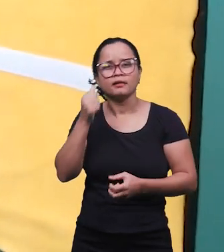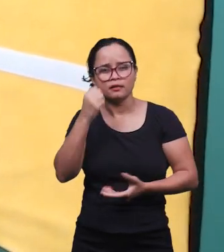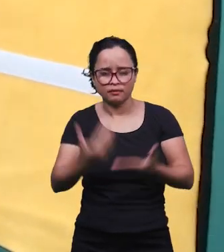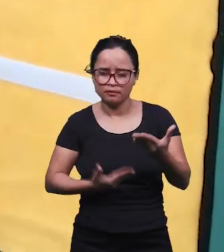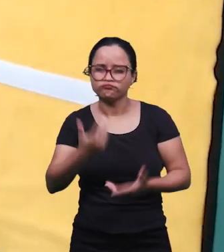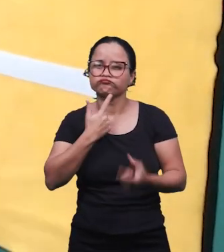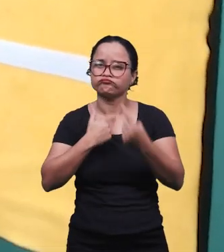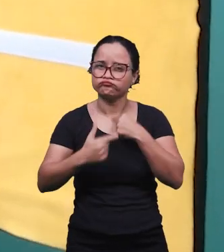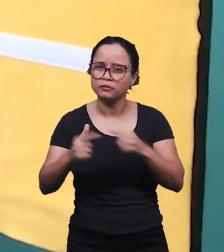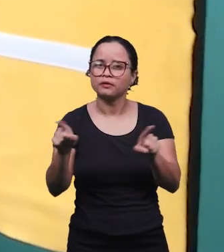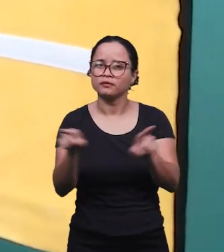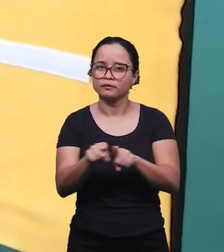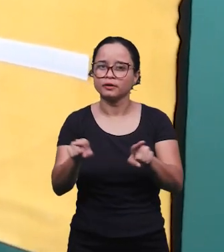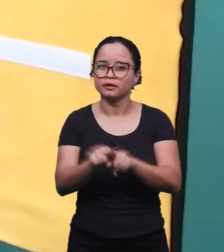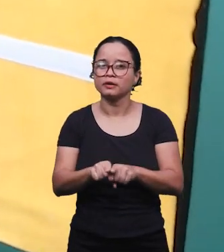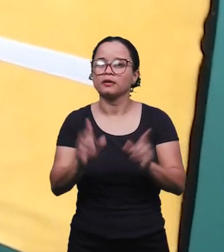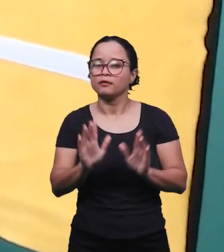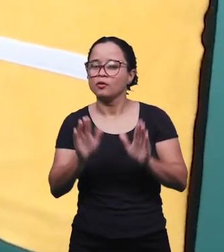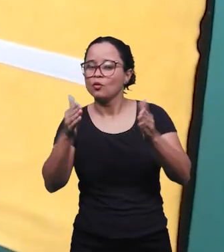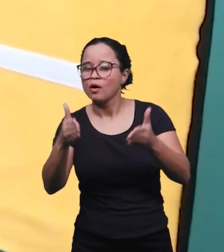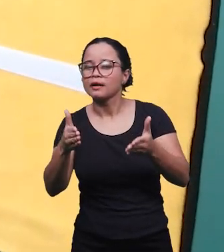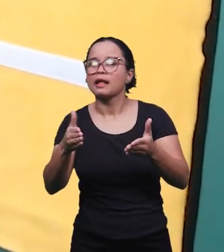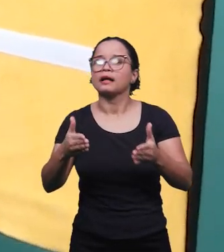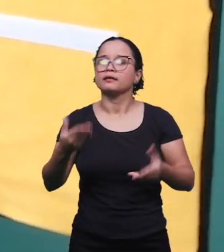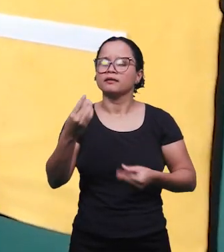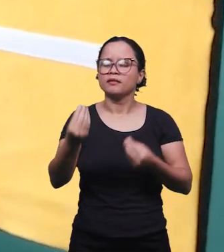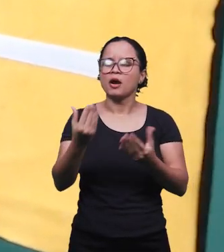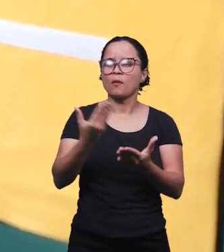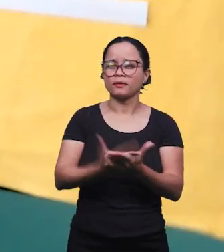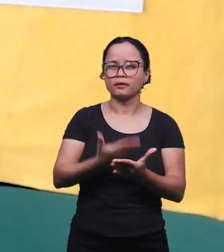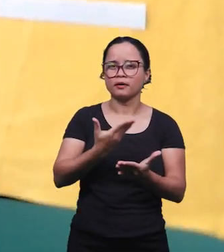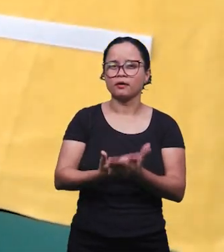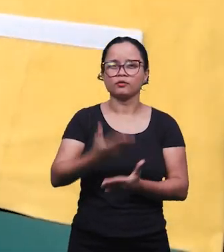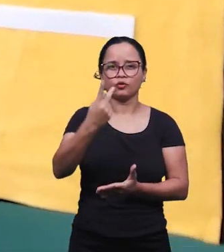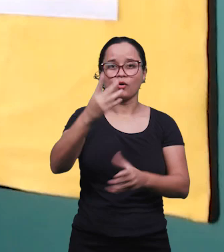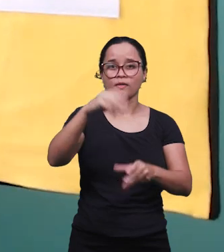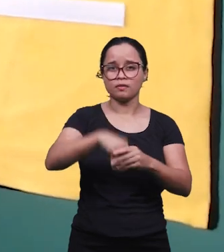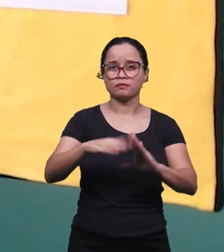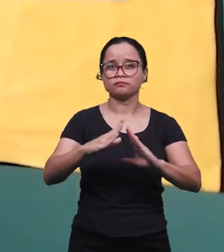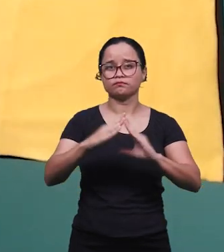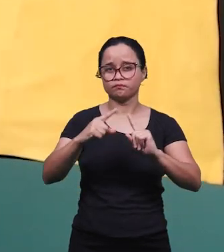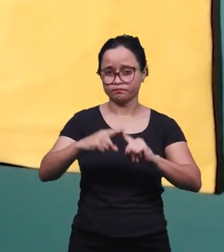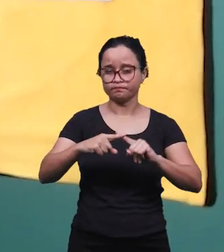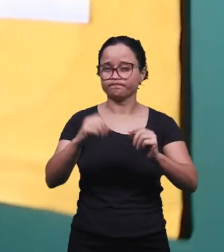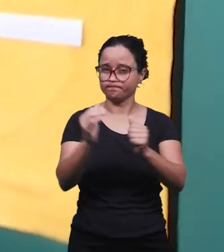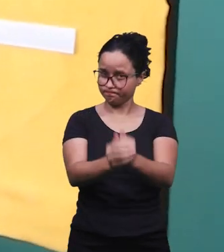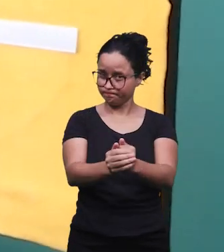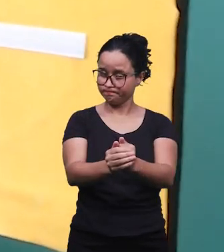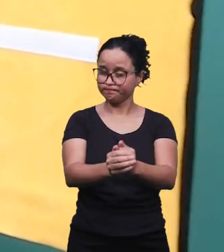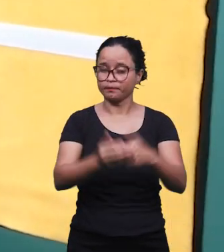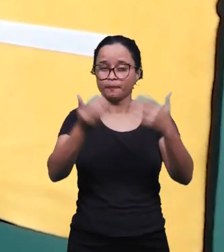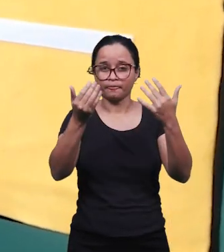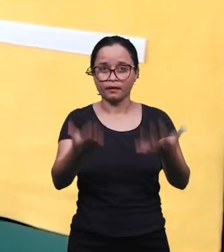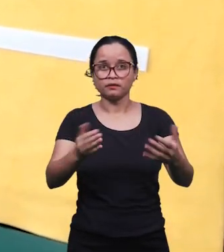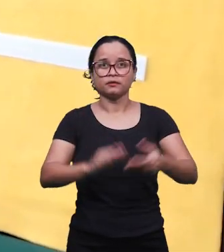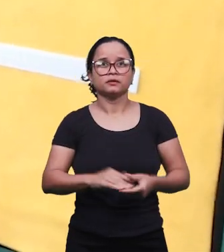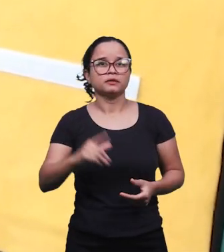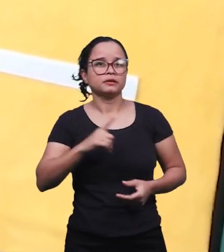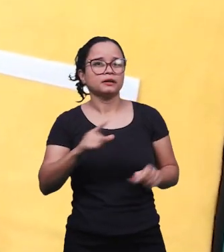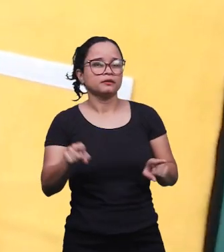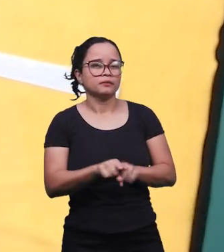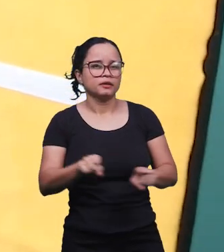desejar ali aplicar dentro da realidade ali da sua aula na igreja. Bem, então vamos lá para